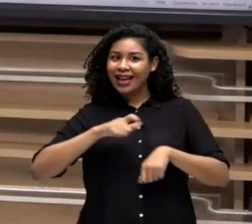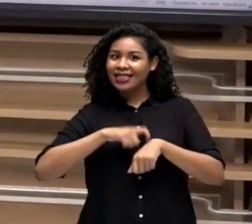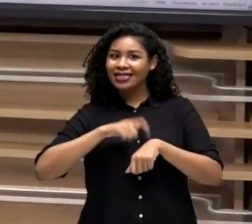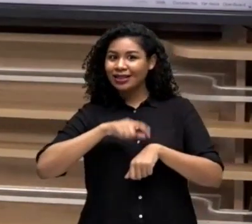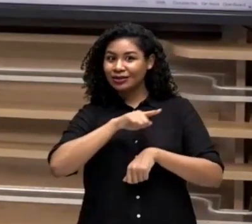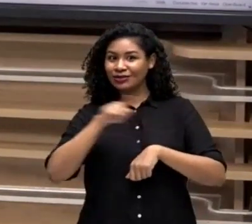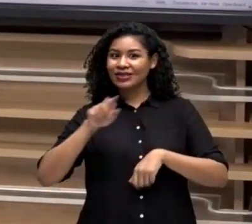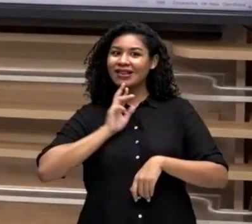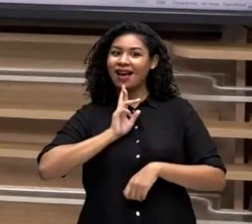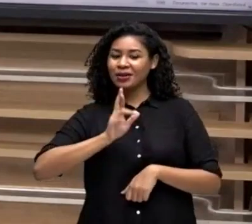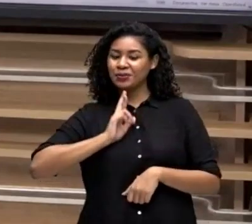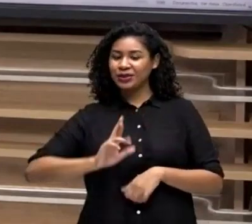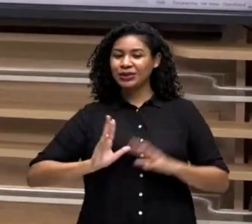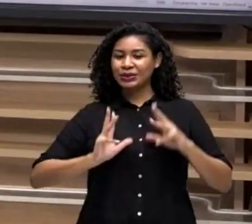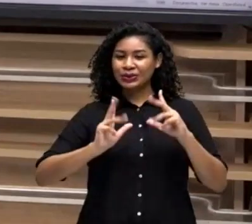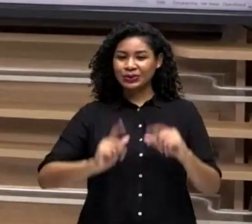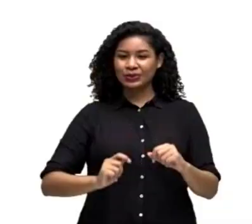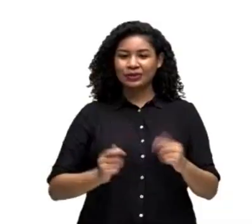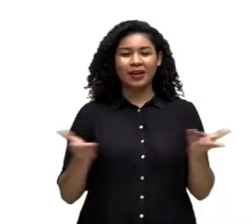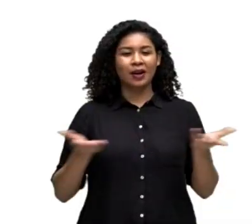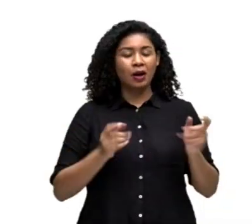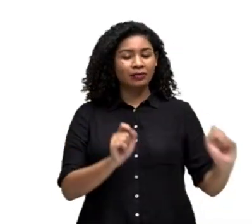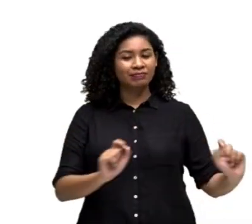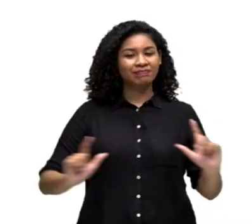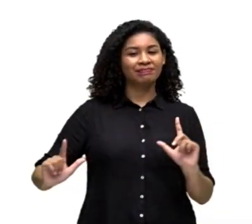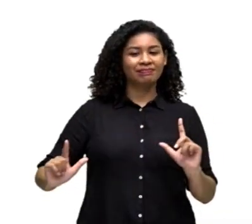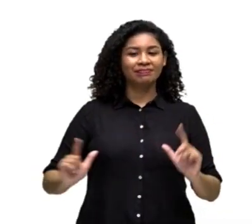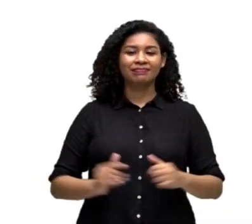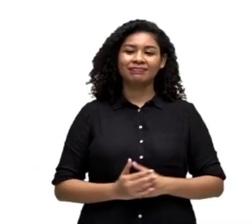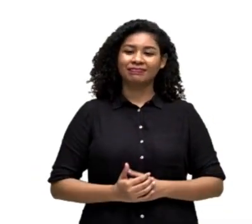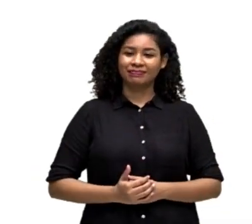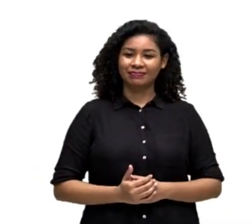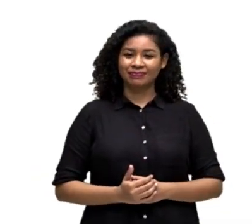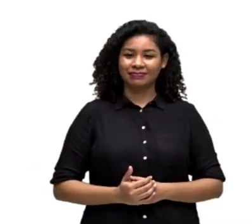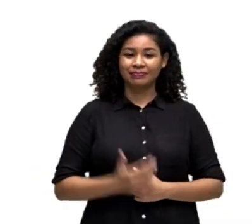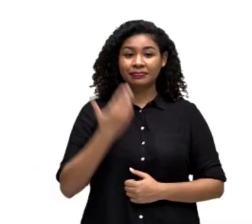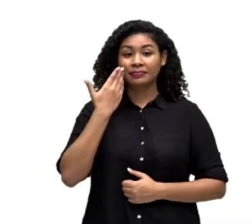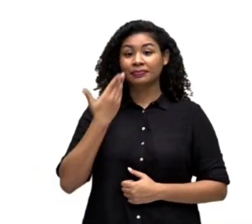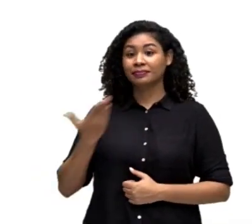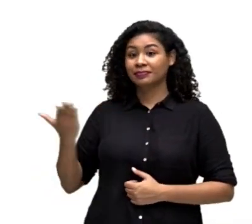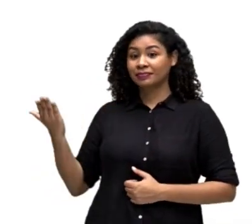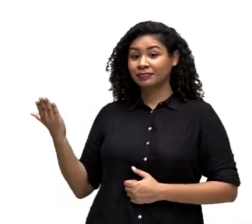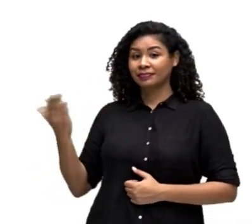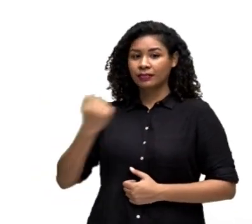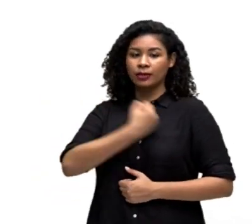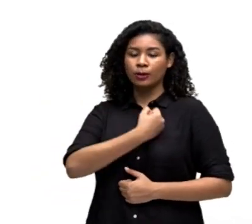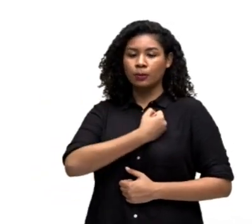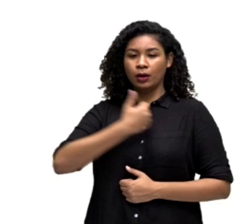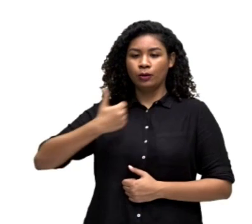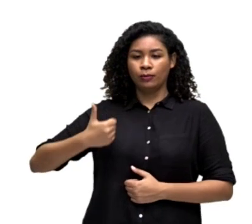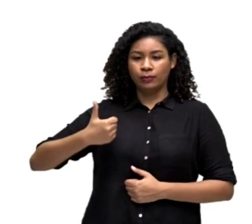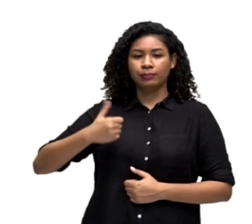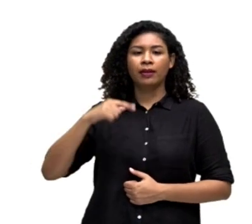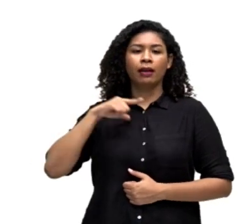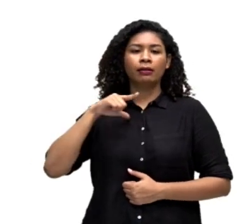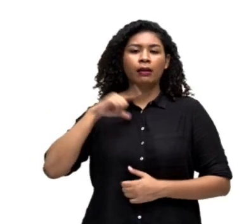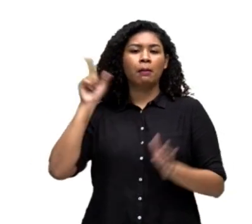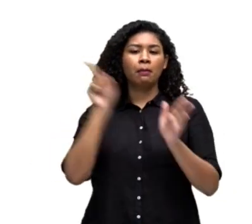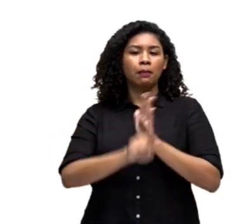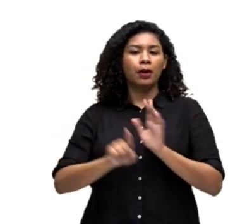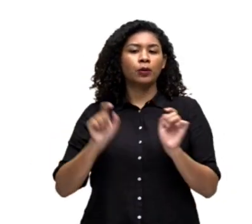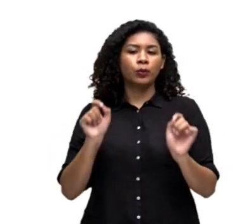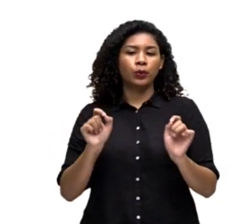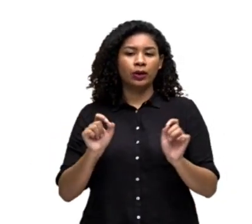feito a questão, tá bom? Acompanhe comigo na tela, olha só. Nós temos aí, então, nossa primeira questão com a seguinte